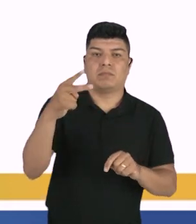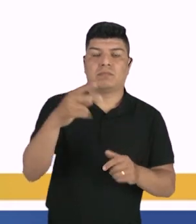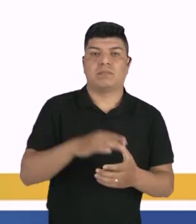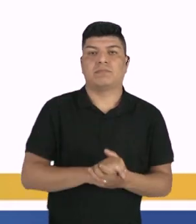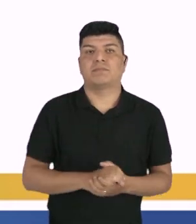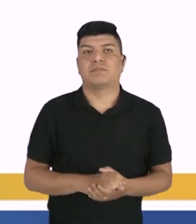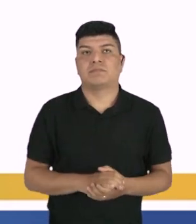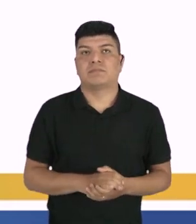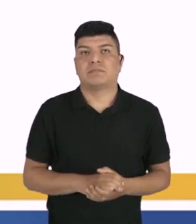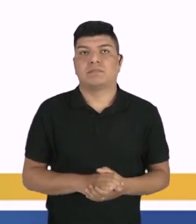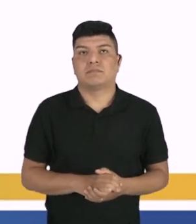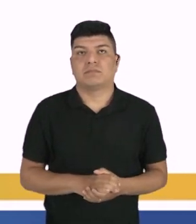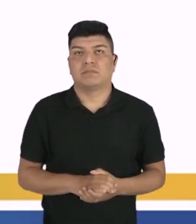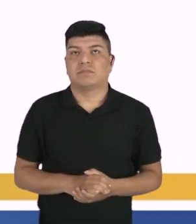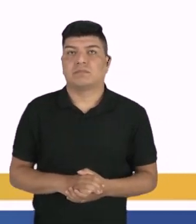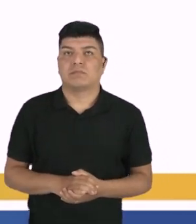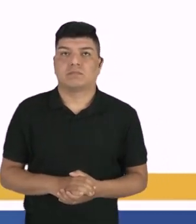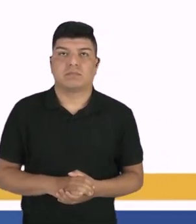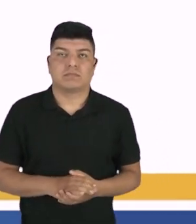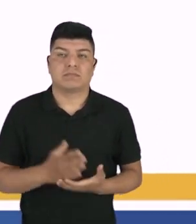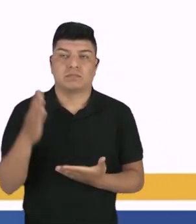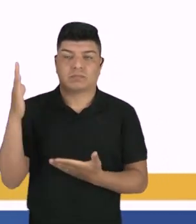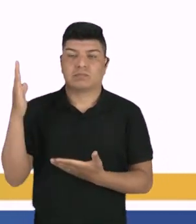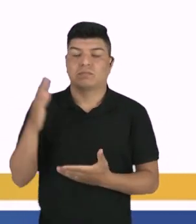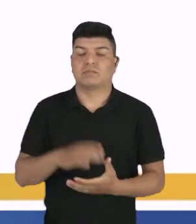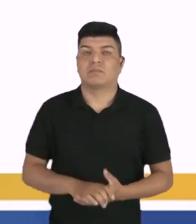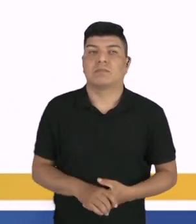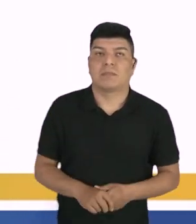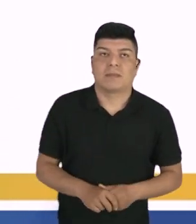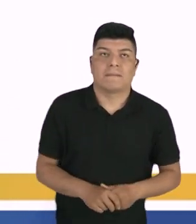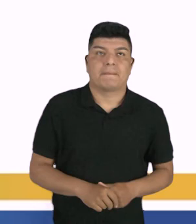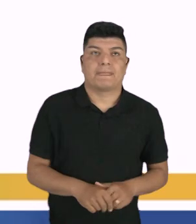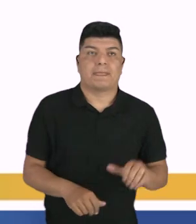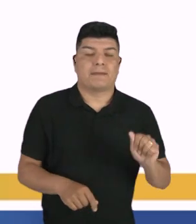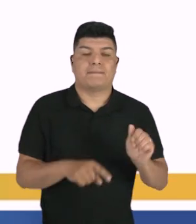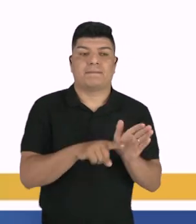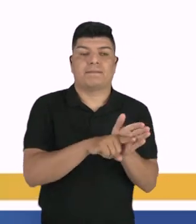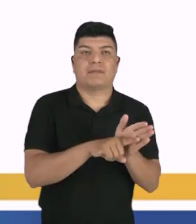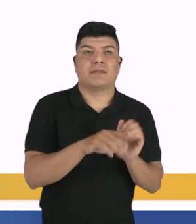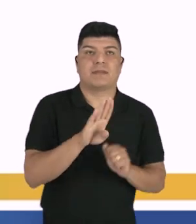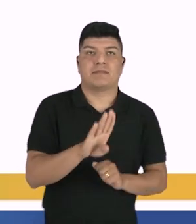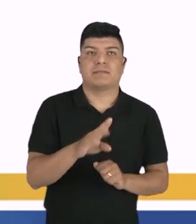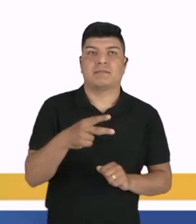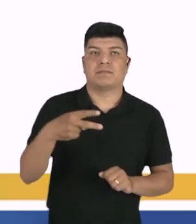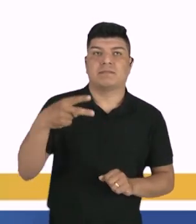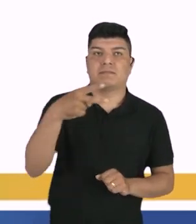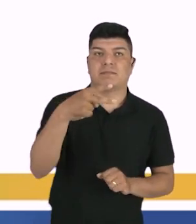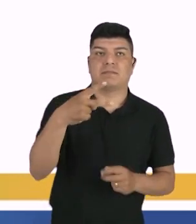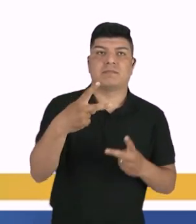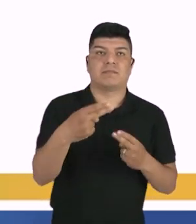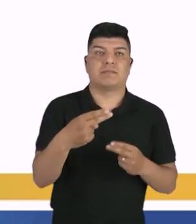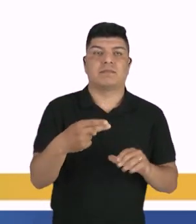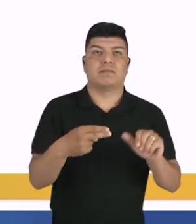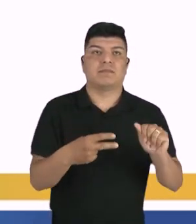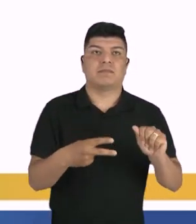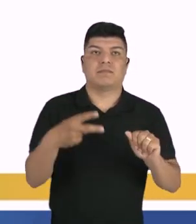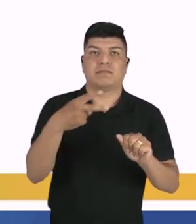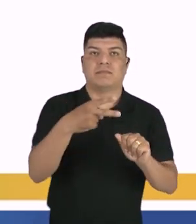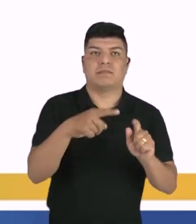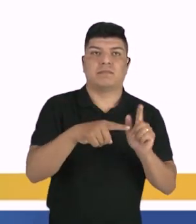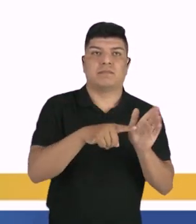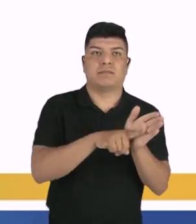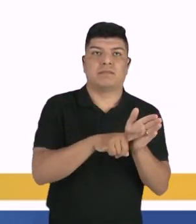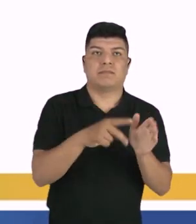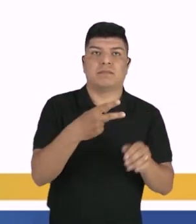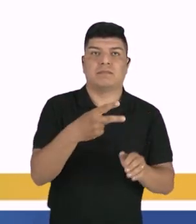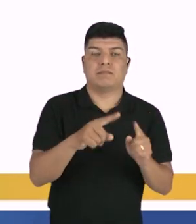quadrado. Né? Isso aqui, então, o quadrado da soma de dois termos. A menos B ao quadrado é o quadrado do primeiro